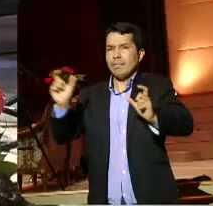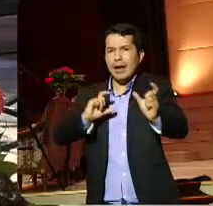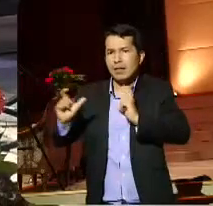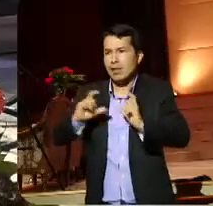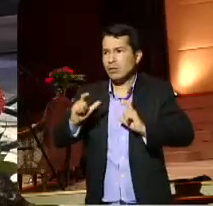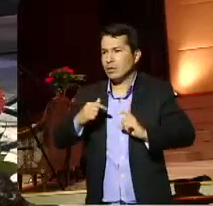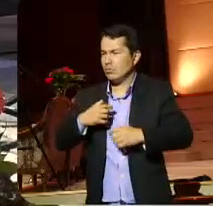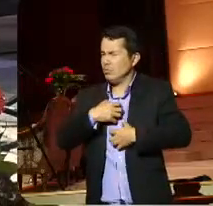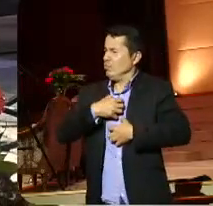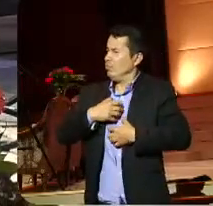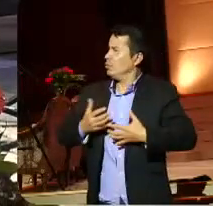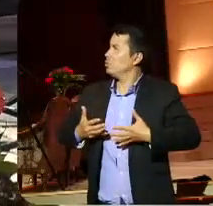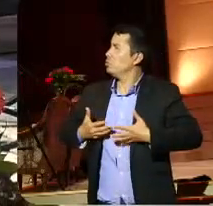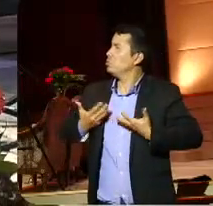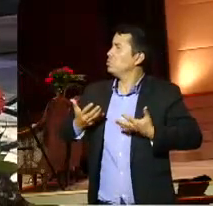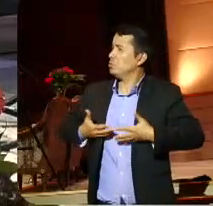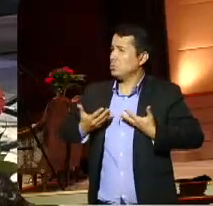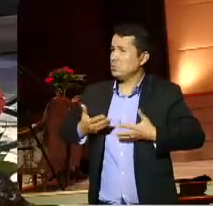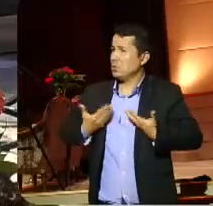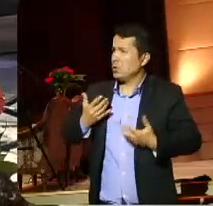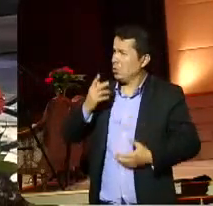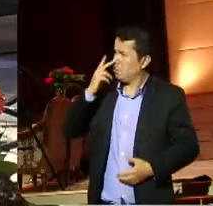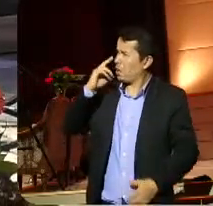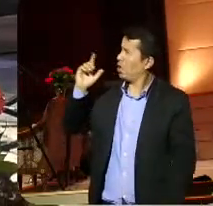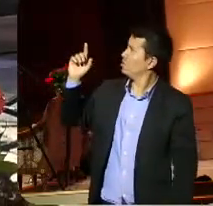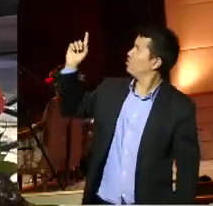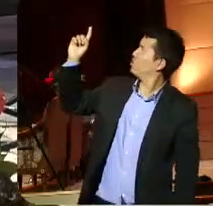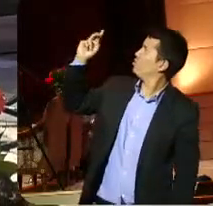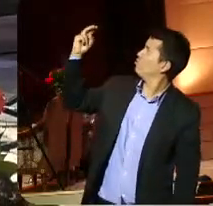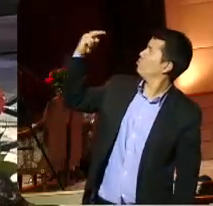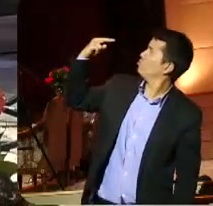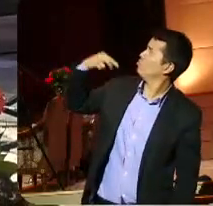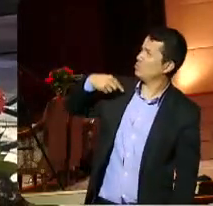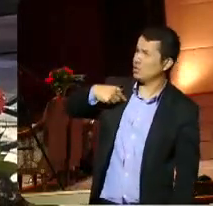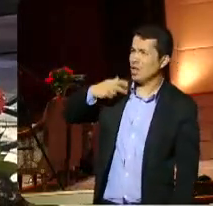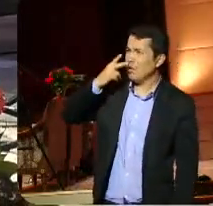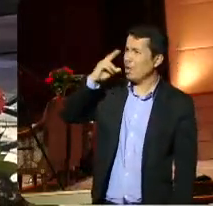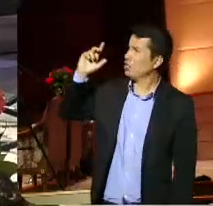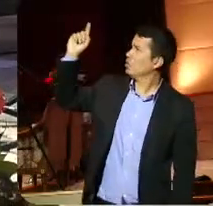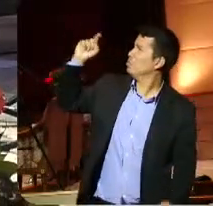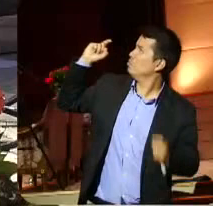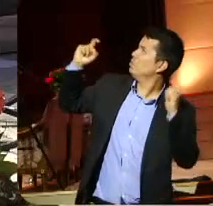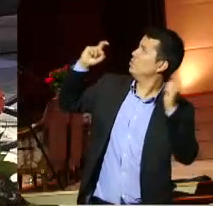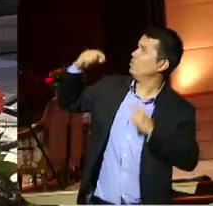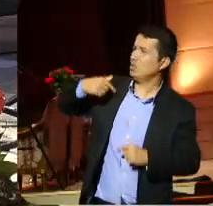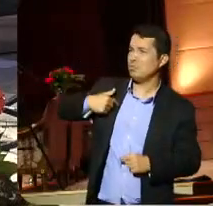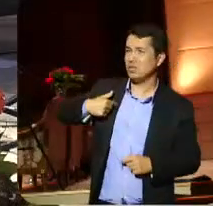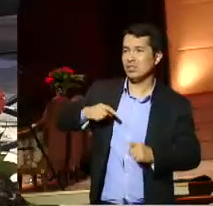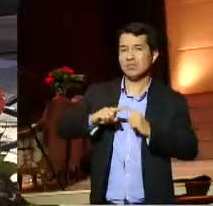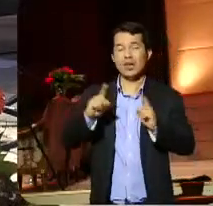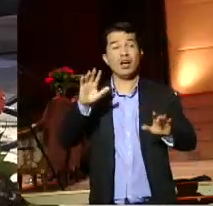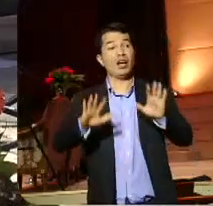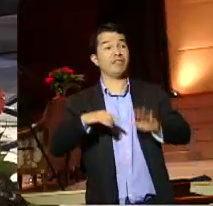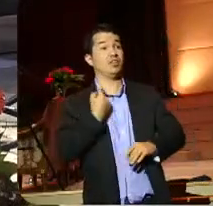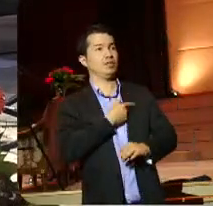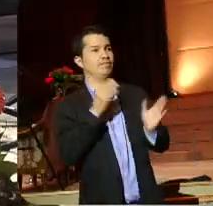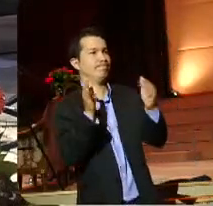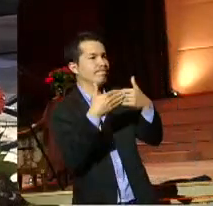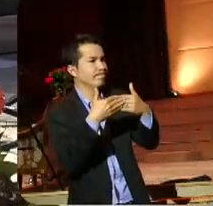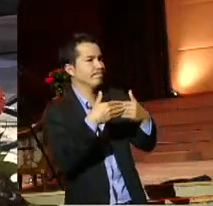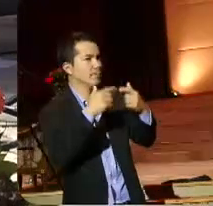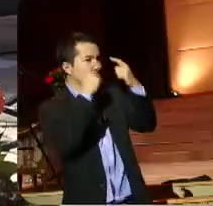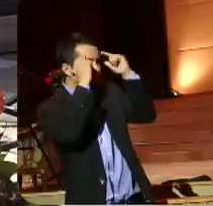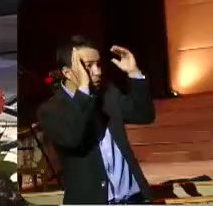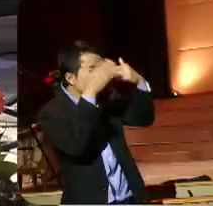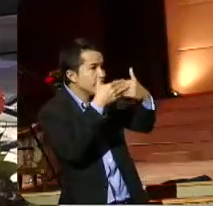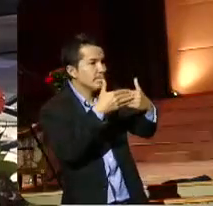filho, estou olhando para você, tenho um plano para a tua vida. E quantas vezes nosso coração está endurecido, quantas vezes nós